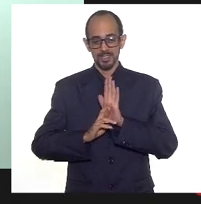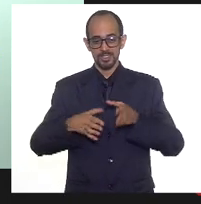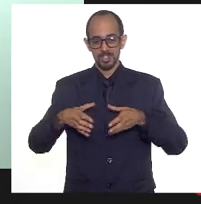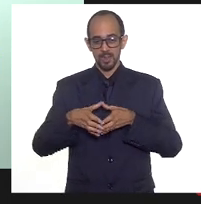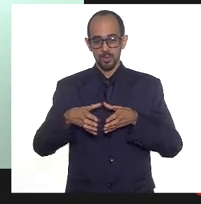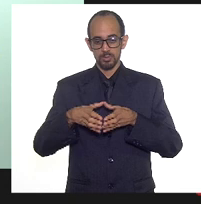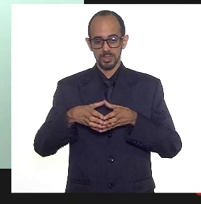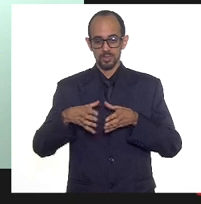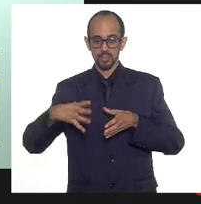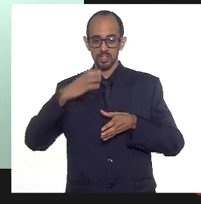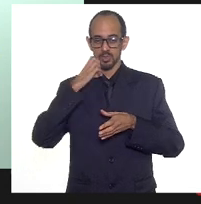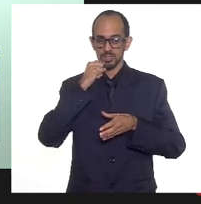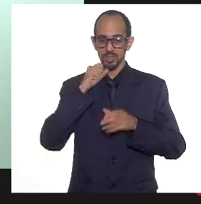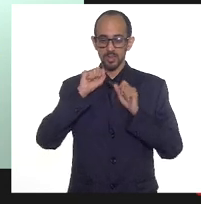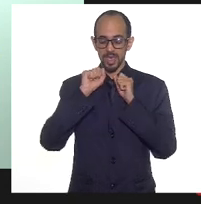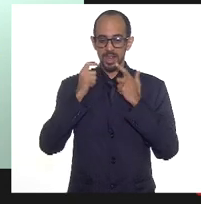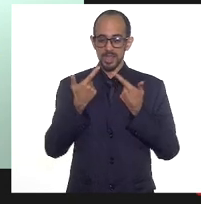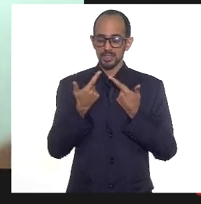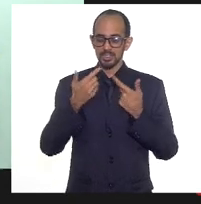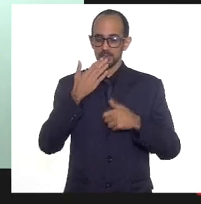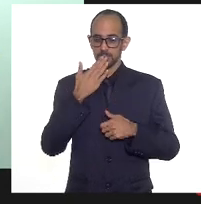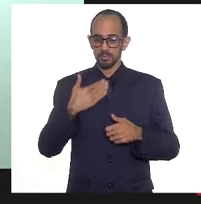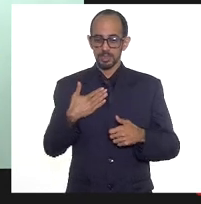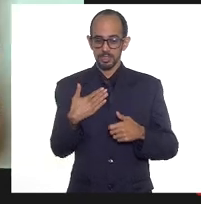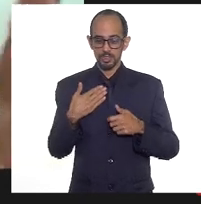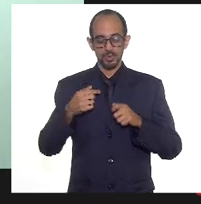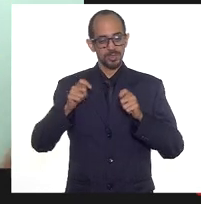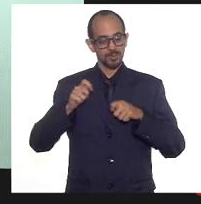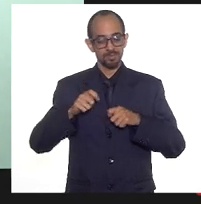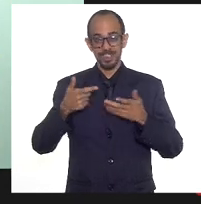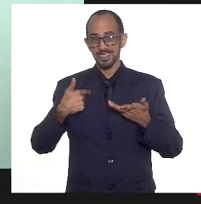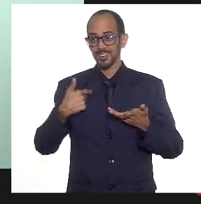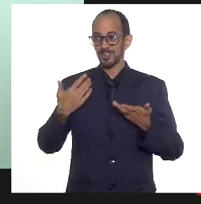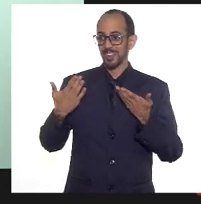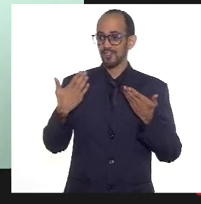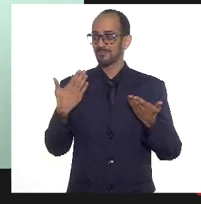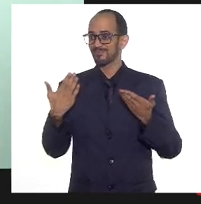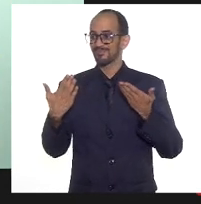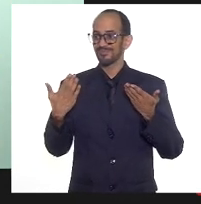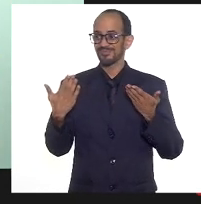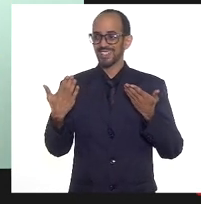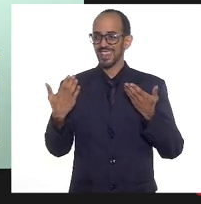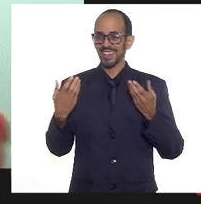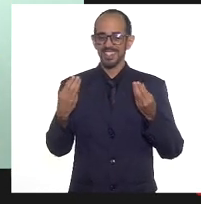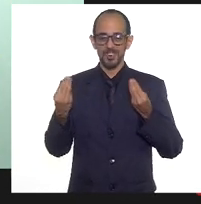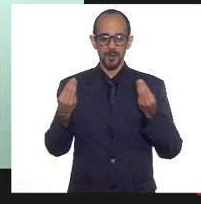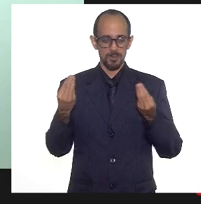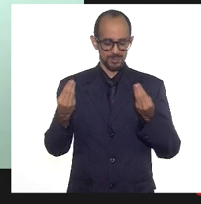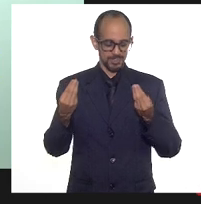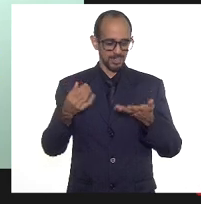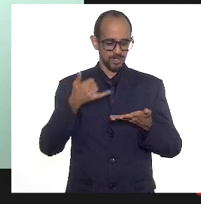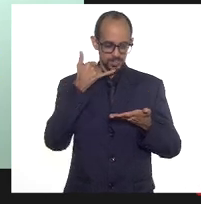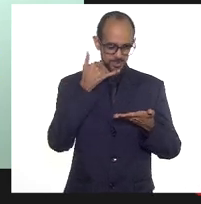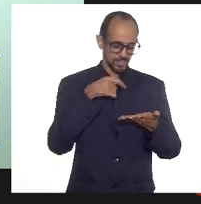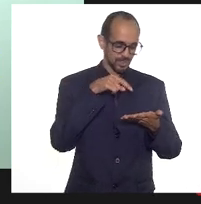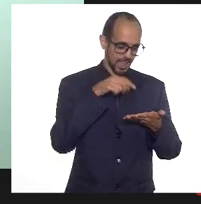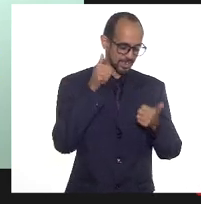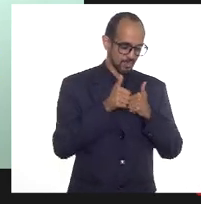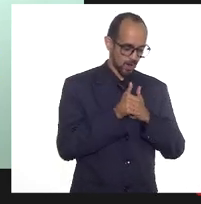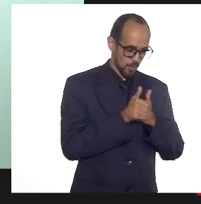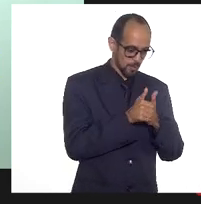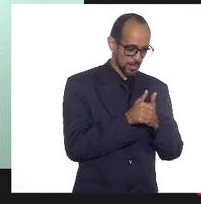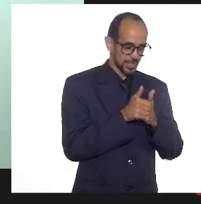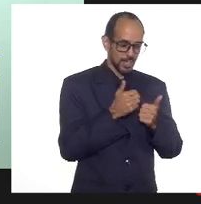não tive como dizer não, mas estava aí com o celular ligado aqui, eu vi o começo